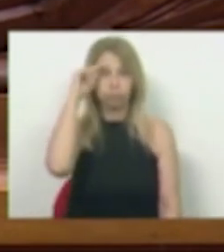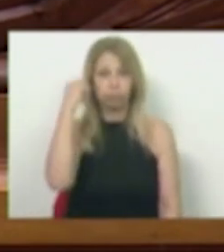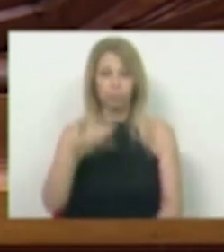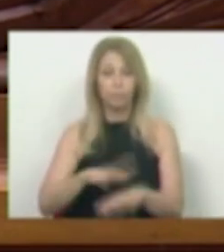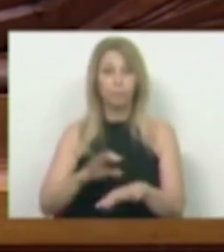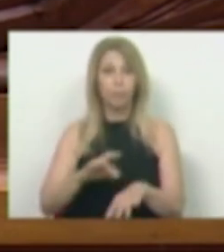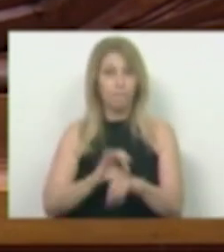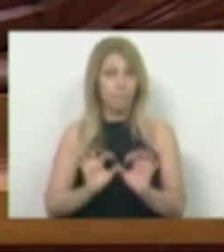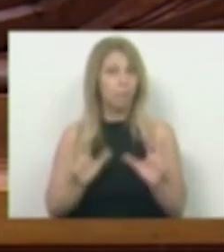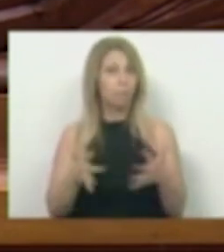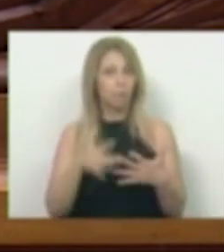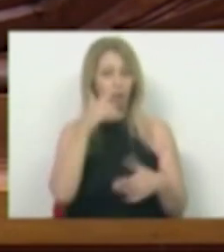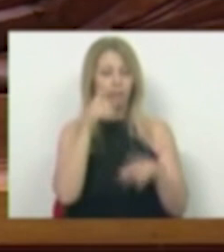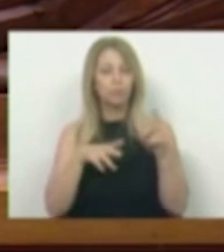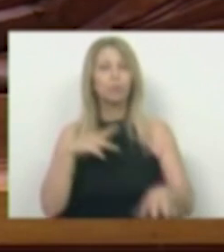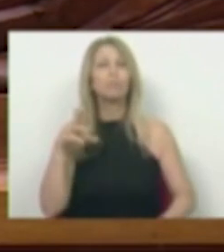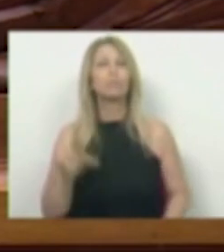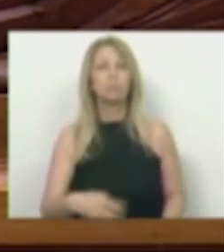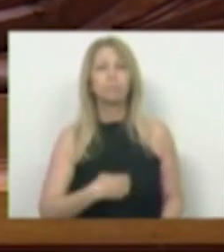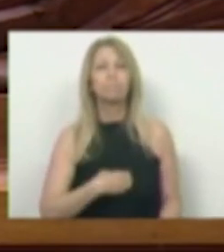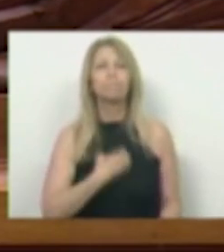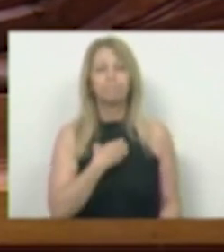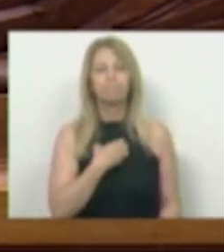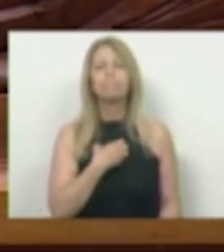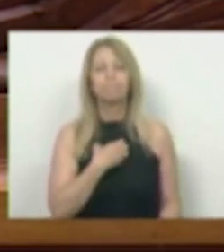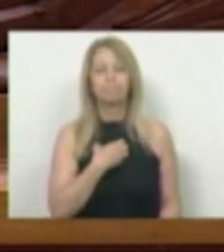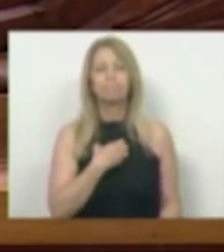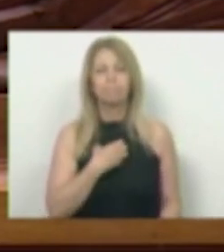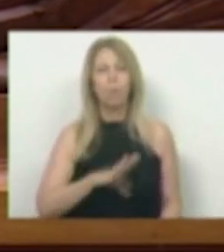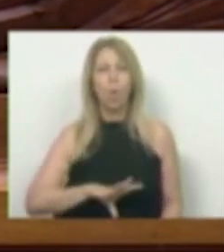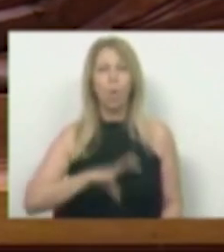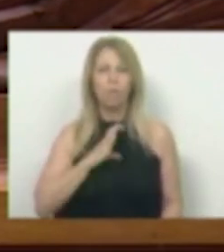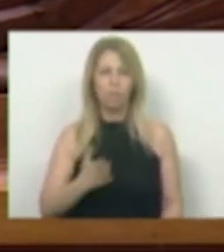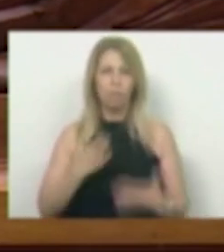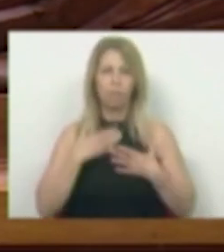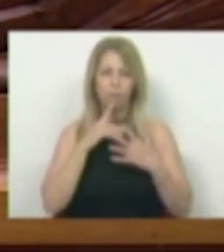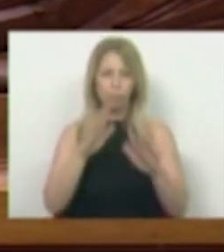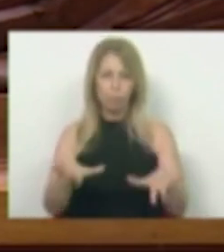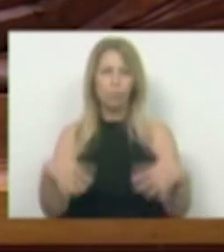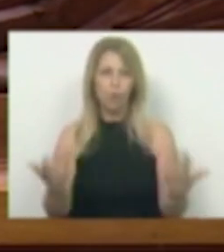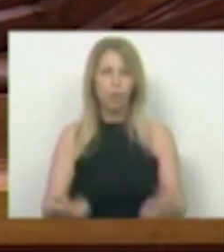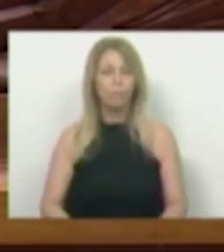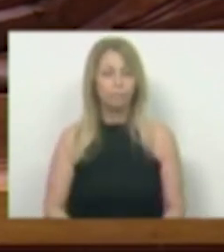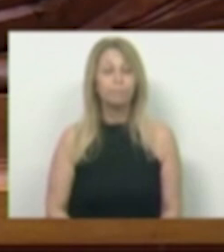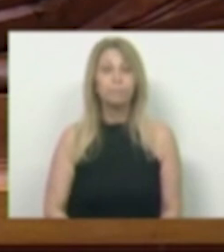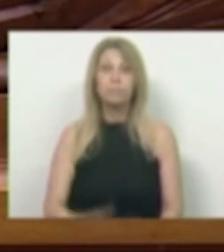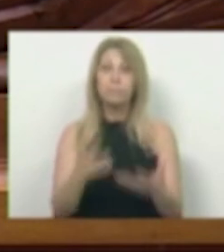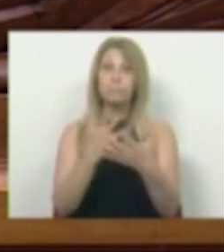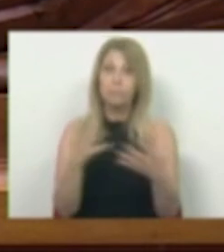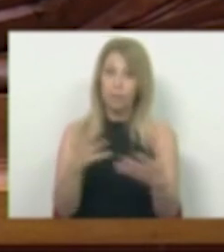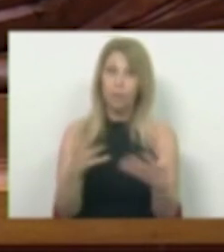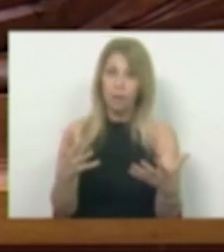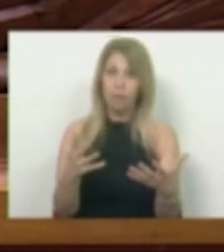pandemia, os portugueses sentiram que podiam confiar. E a maioria é sempre